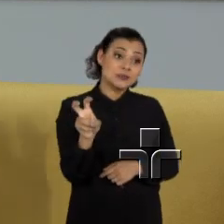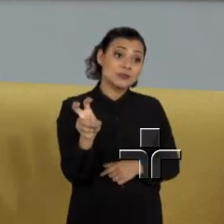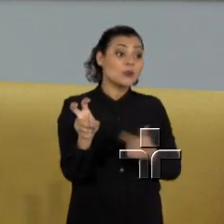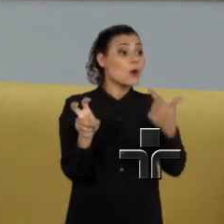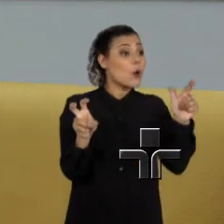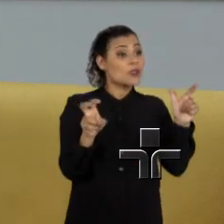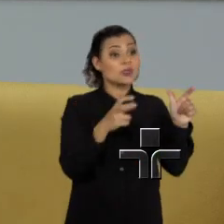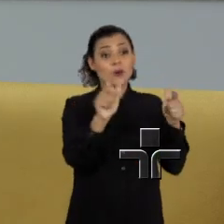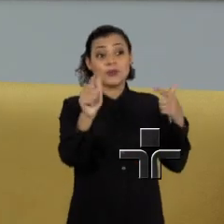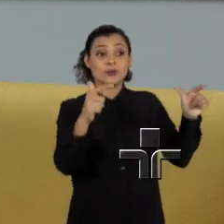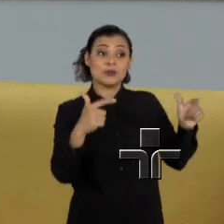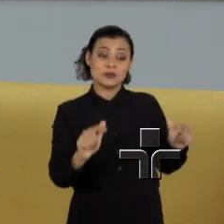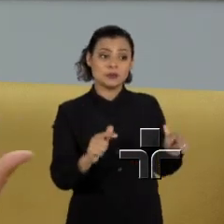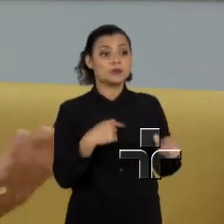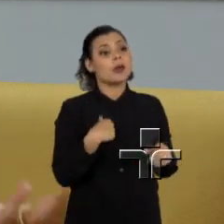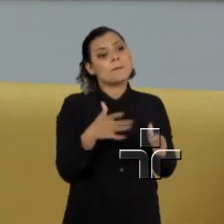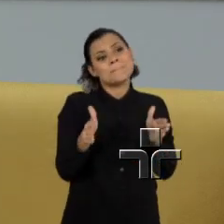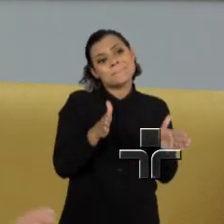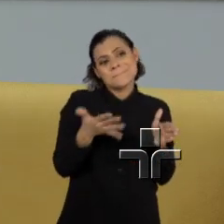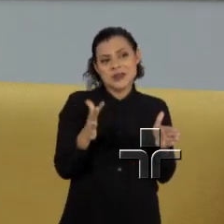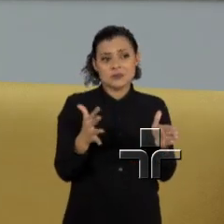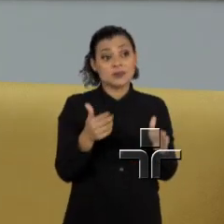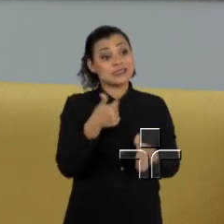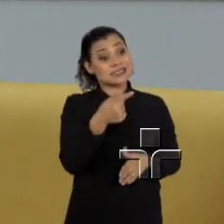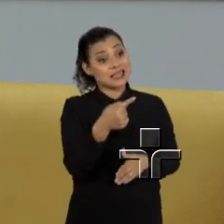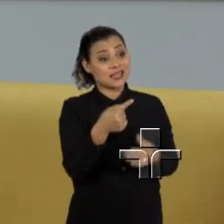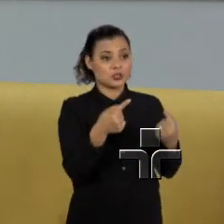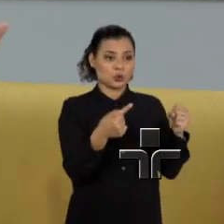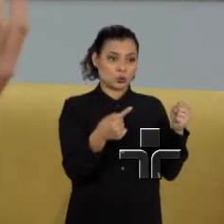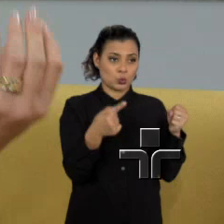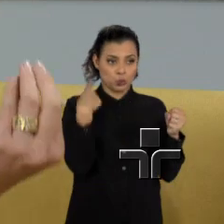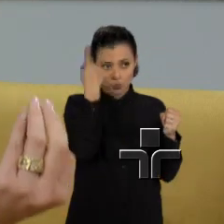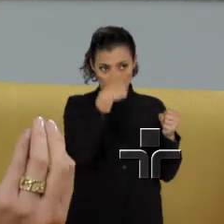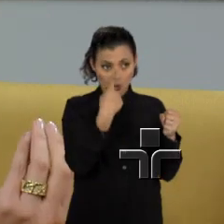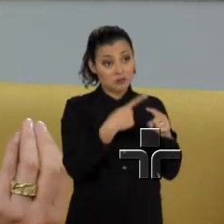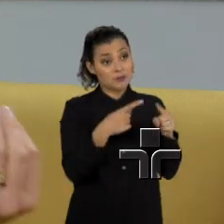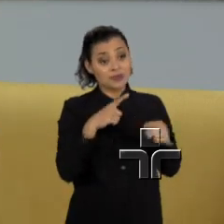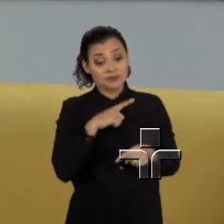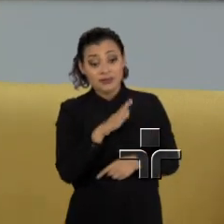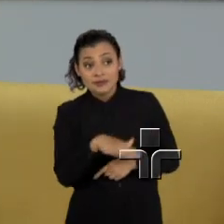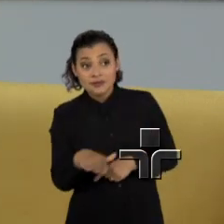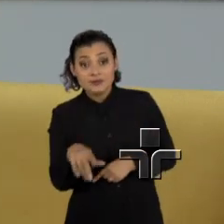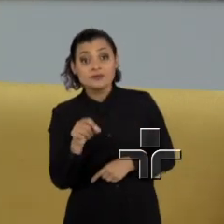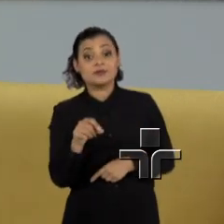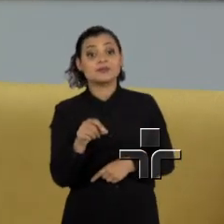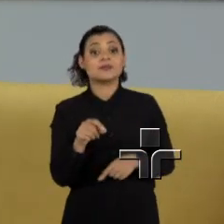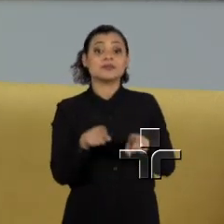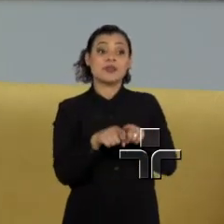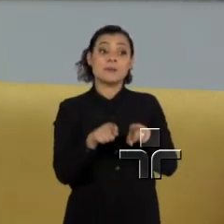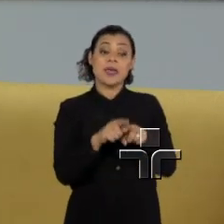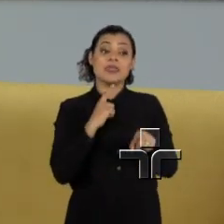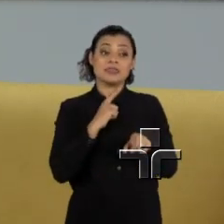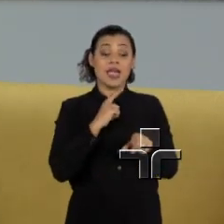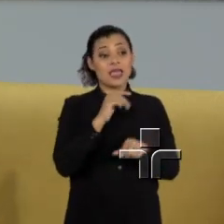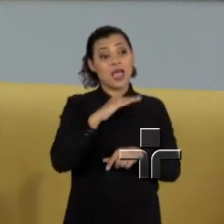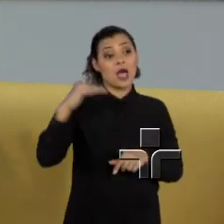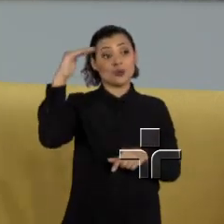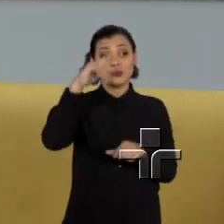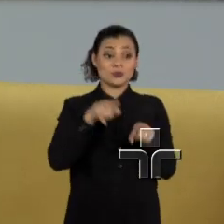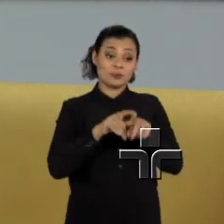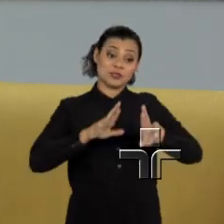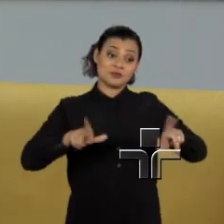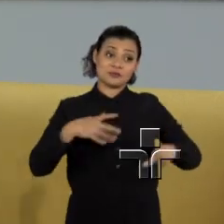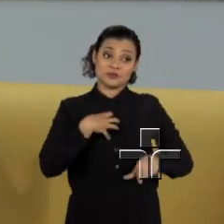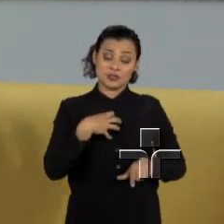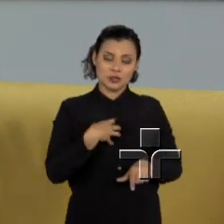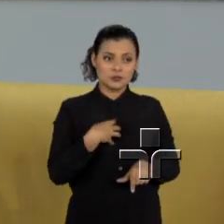A média geral da população é entre 7 e 8 horas. Mas nós temos os pequenos dormidores e os grandes dormidores. O tempo